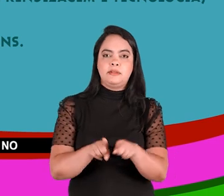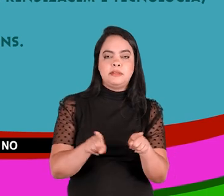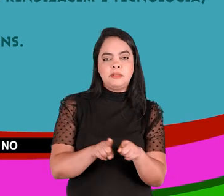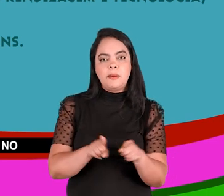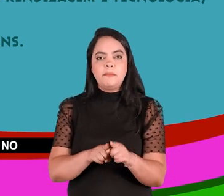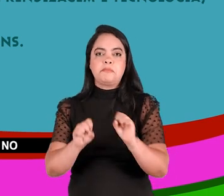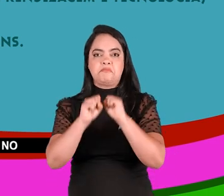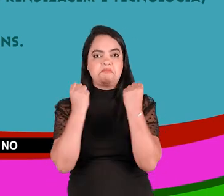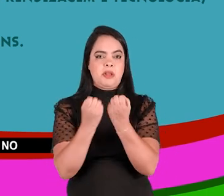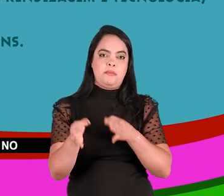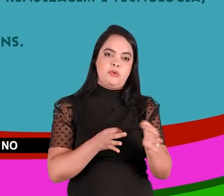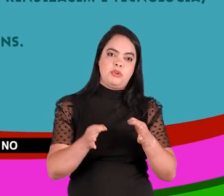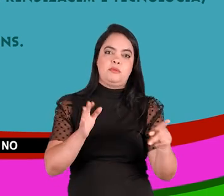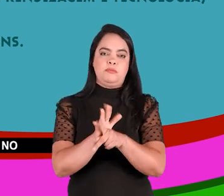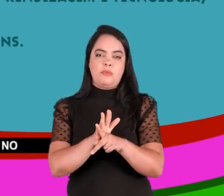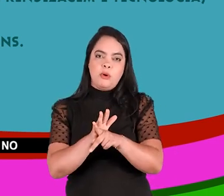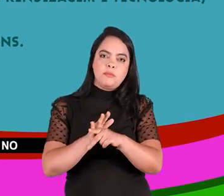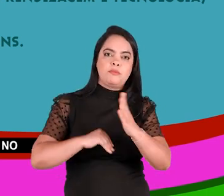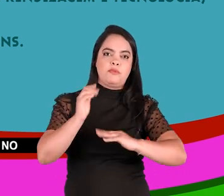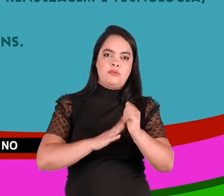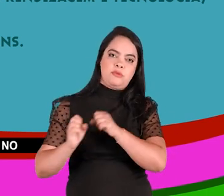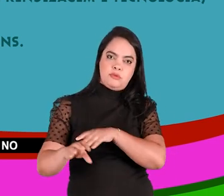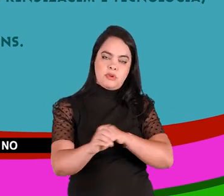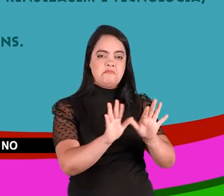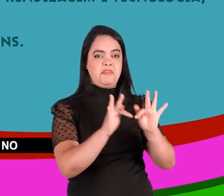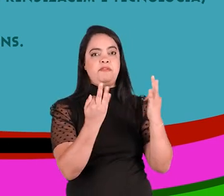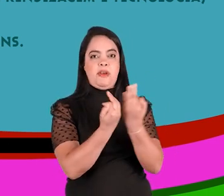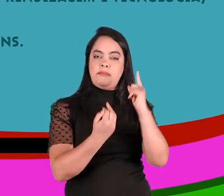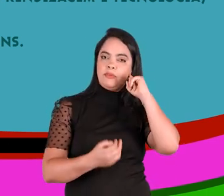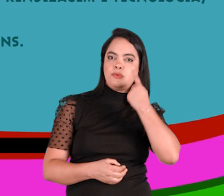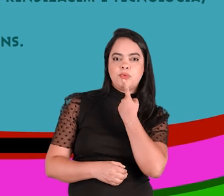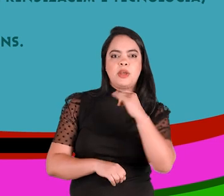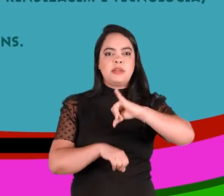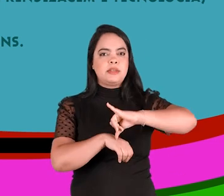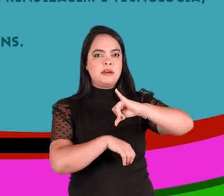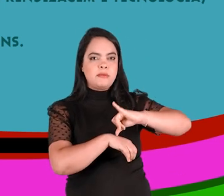para profissionais da educação e familiares de pessoas surdas no Centro de